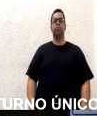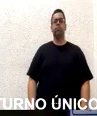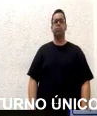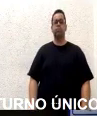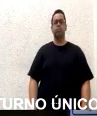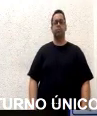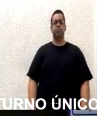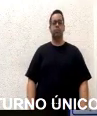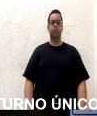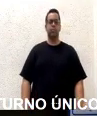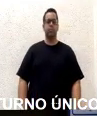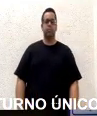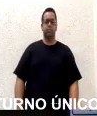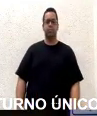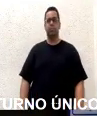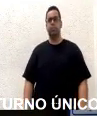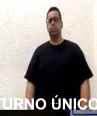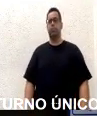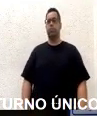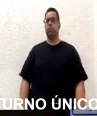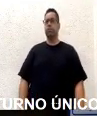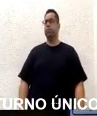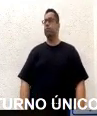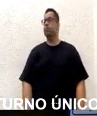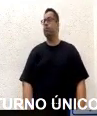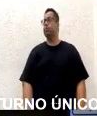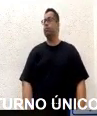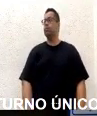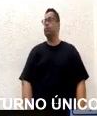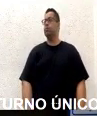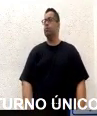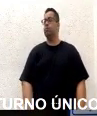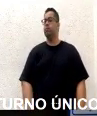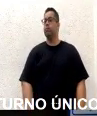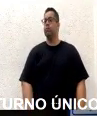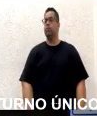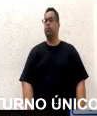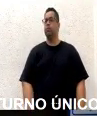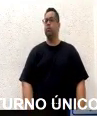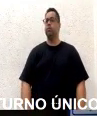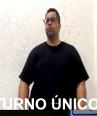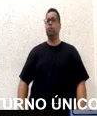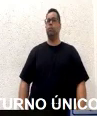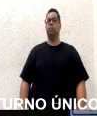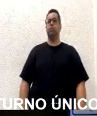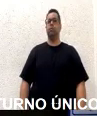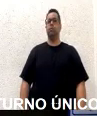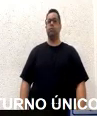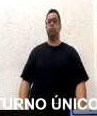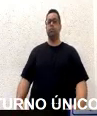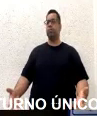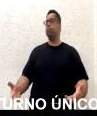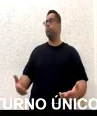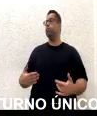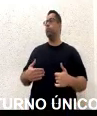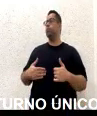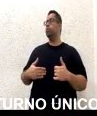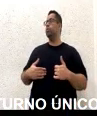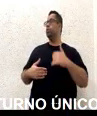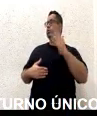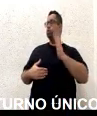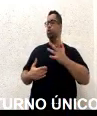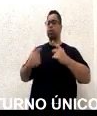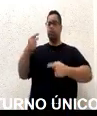Você falou a sua fala? Então, nobre presidente, como a gente já discutiu, né,